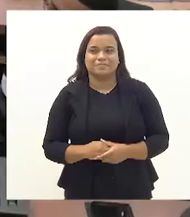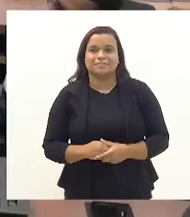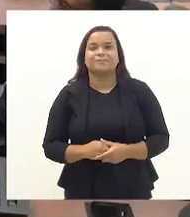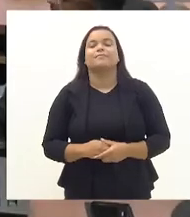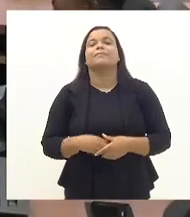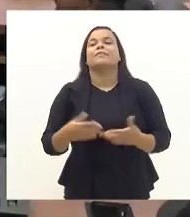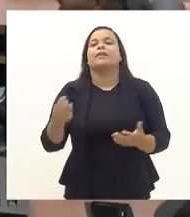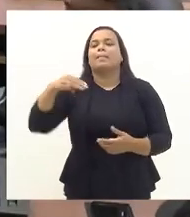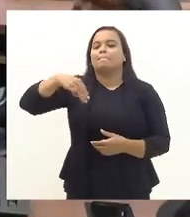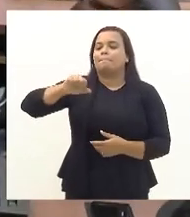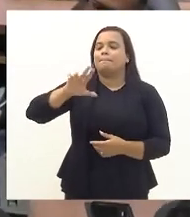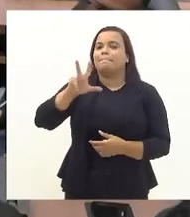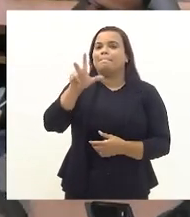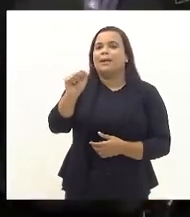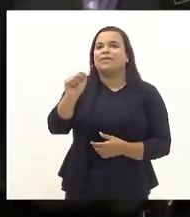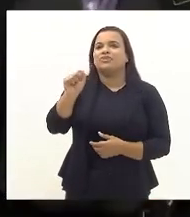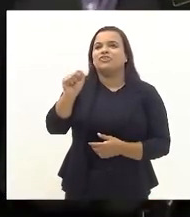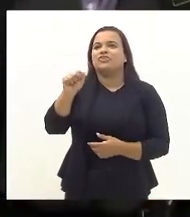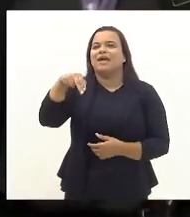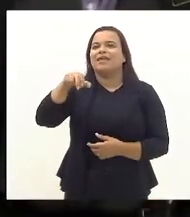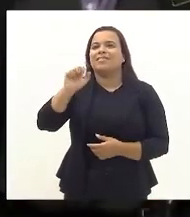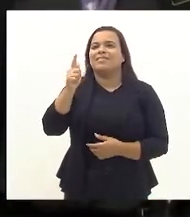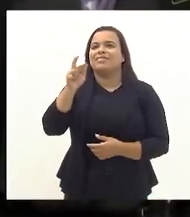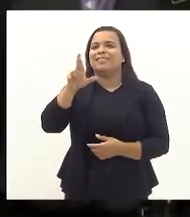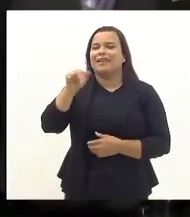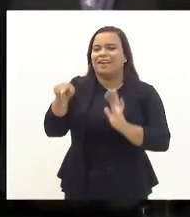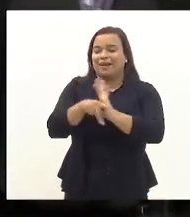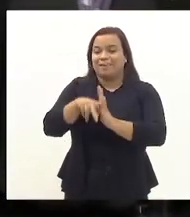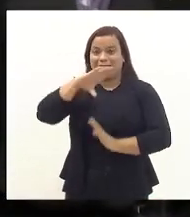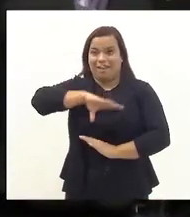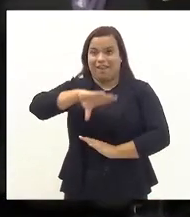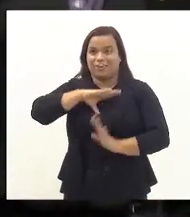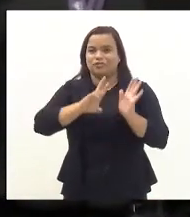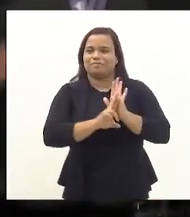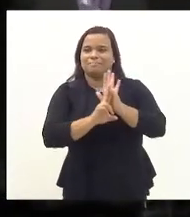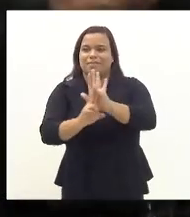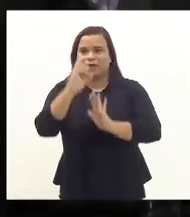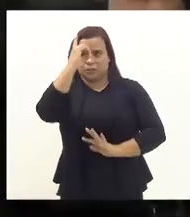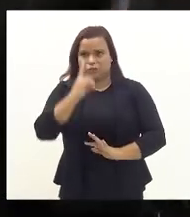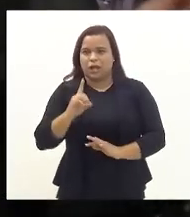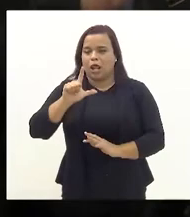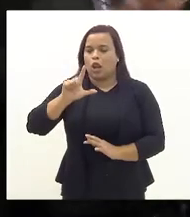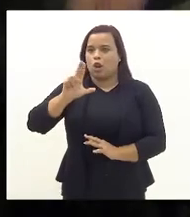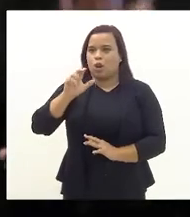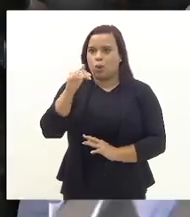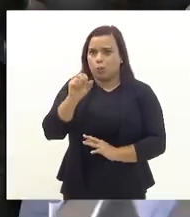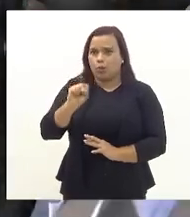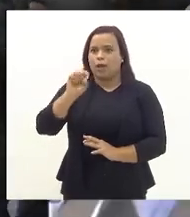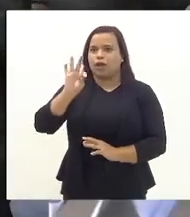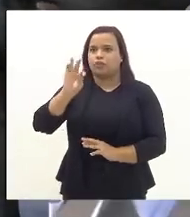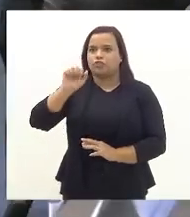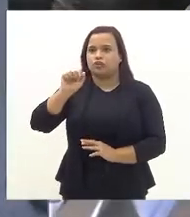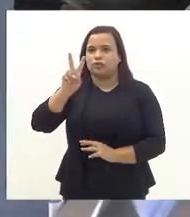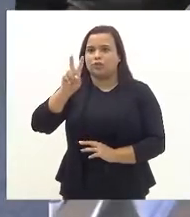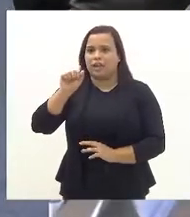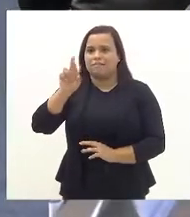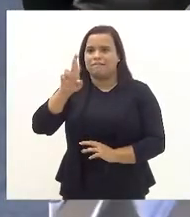Mancha Negra do Vasco, representado pelo diretor Lucas Tavares.